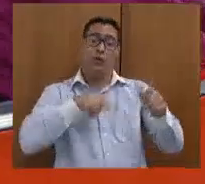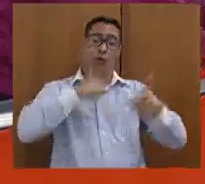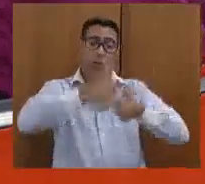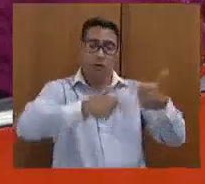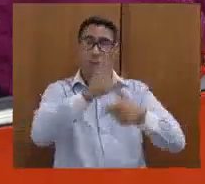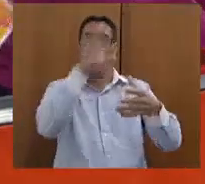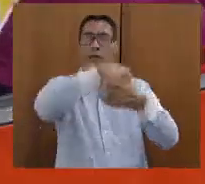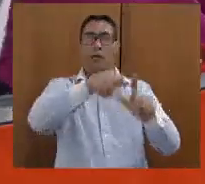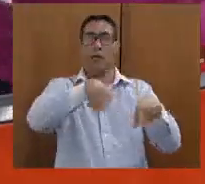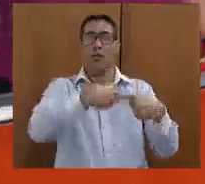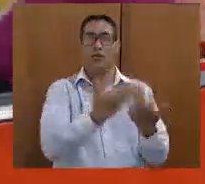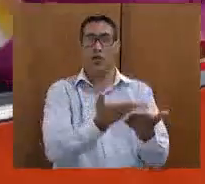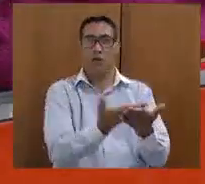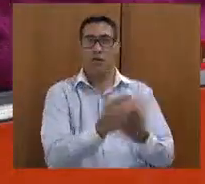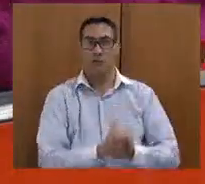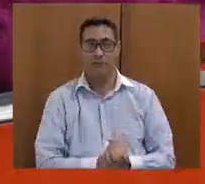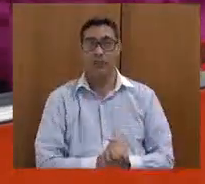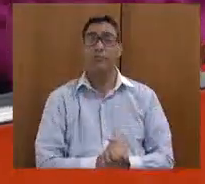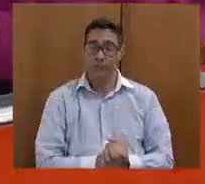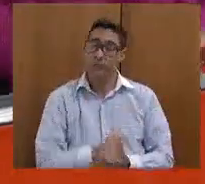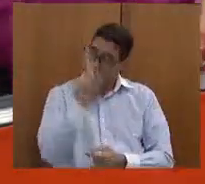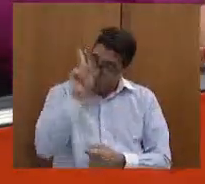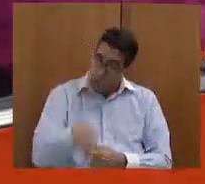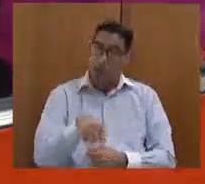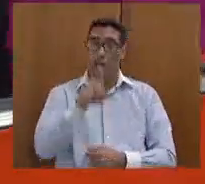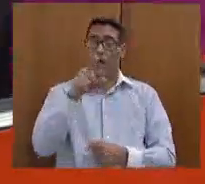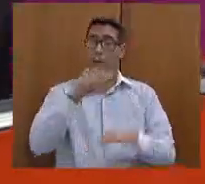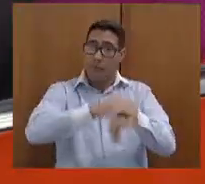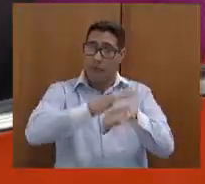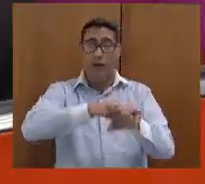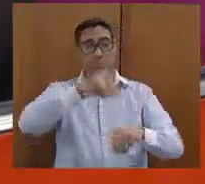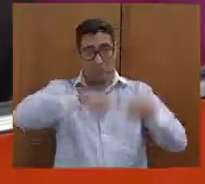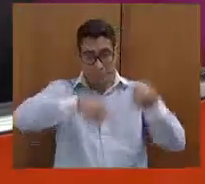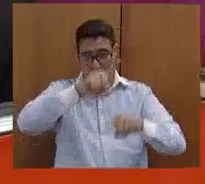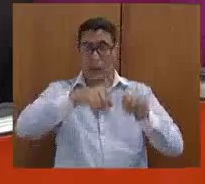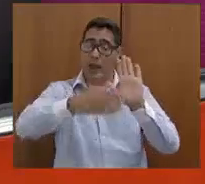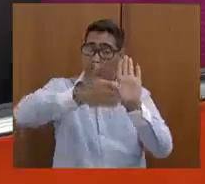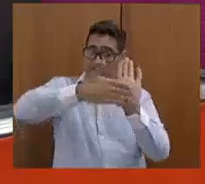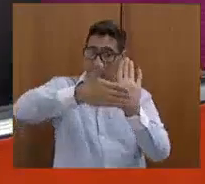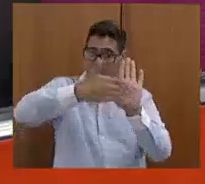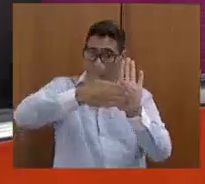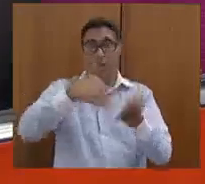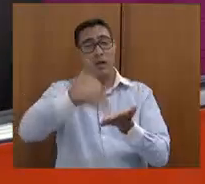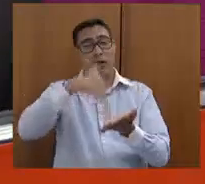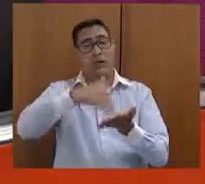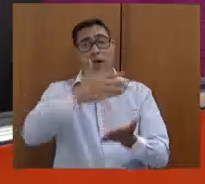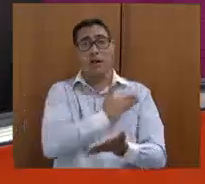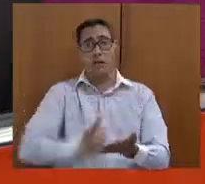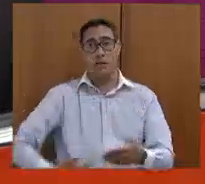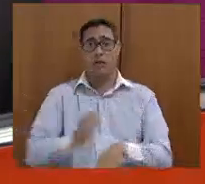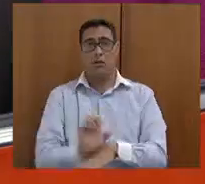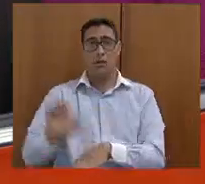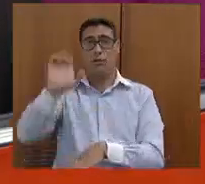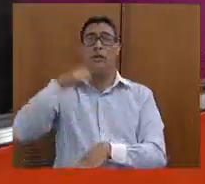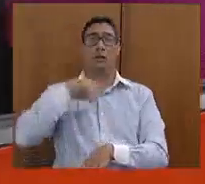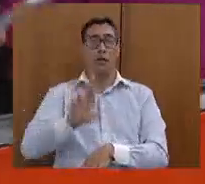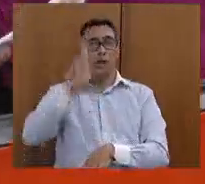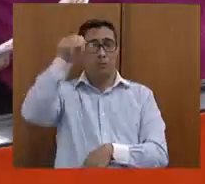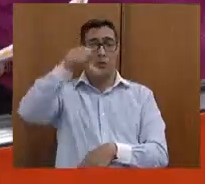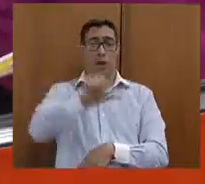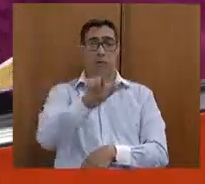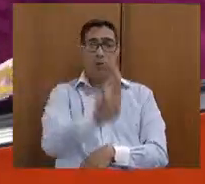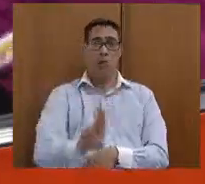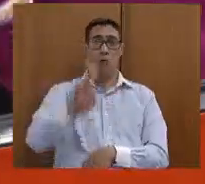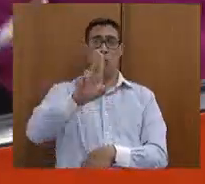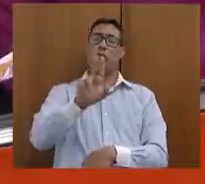rede para trabalhar em sala de aula Esta é a ferramenta que a de educação adota e que segue dentro de